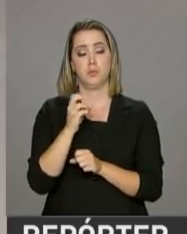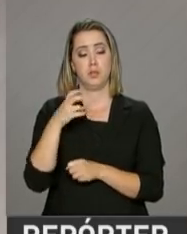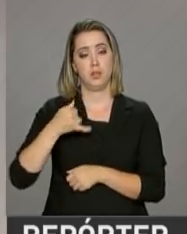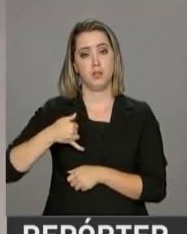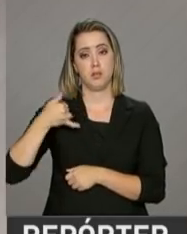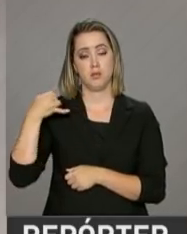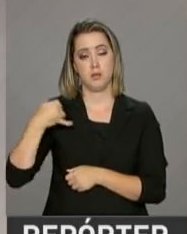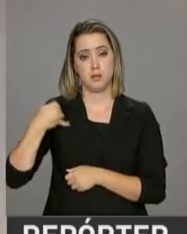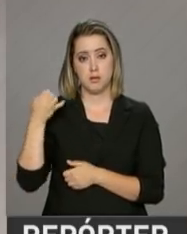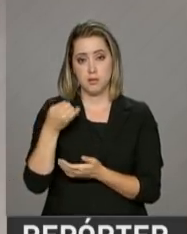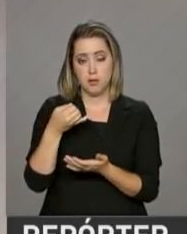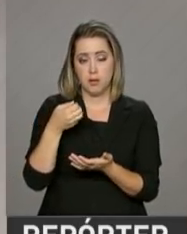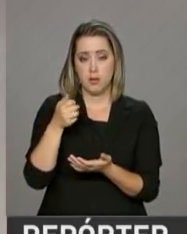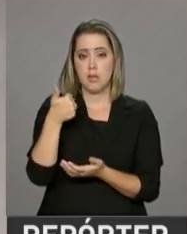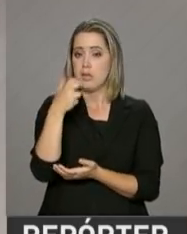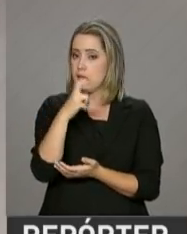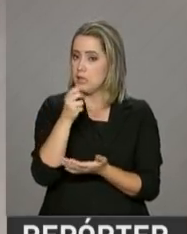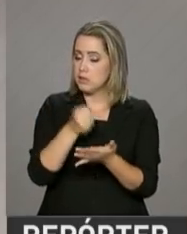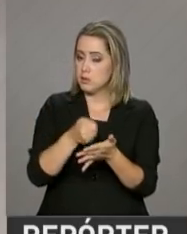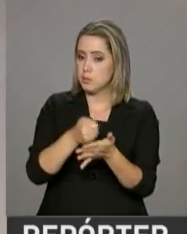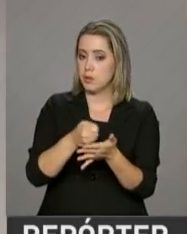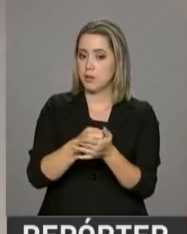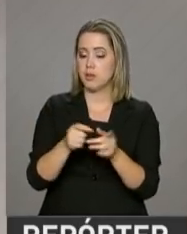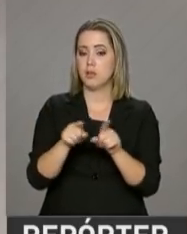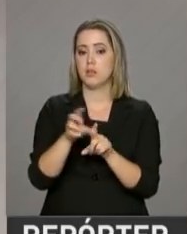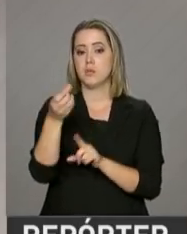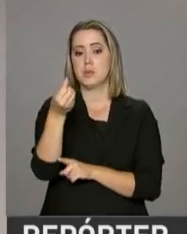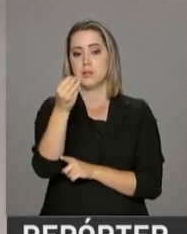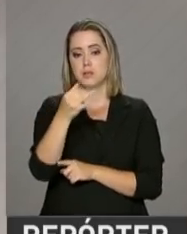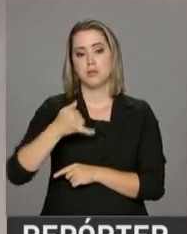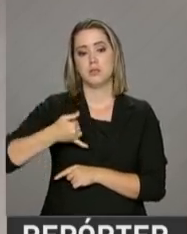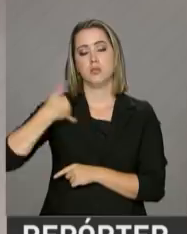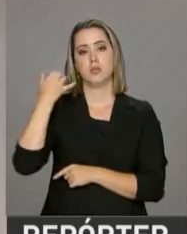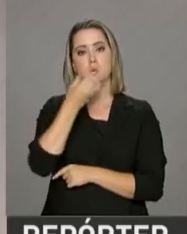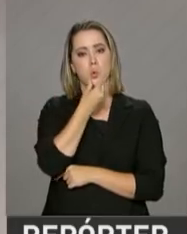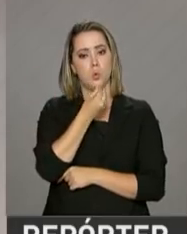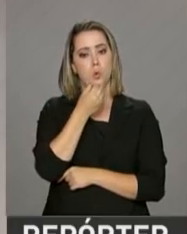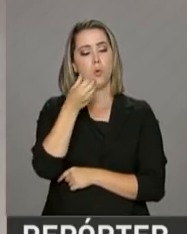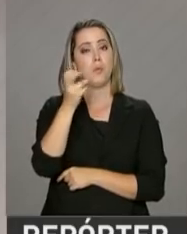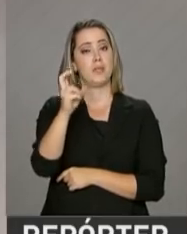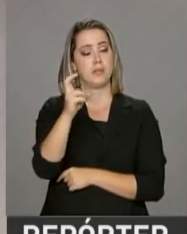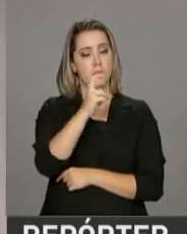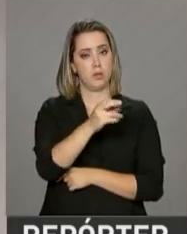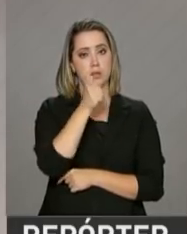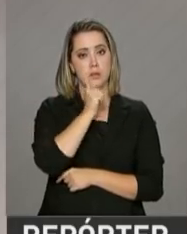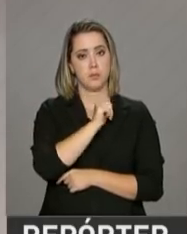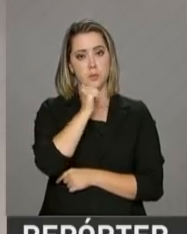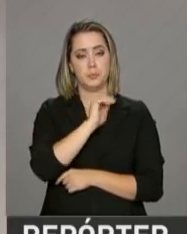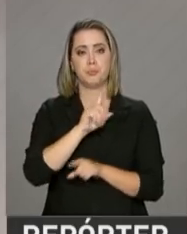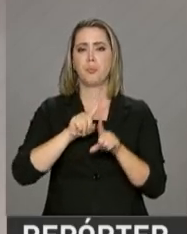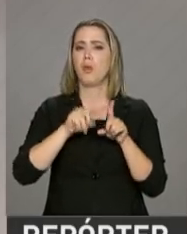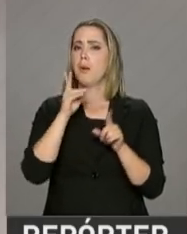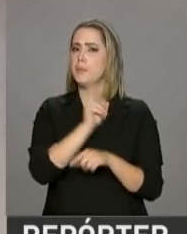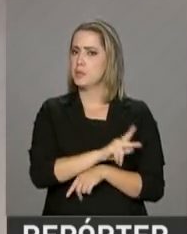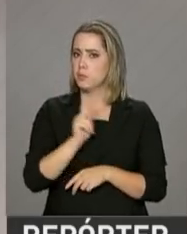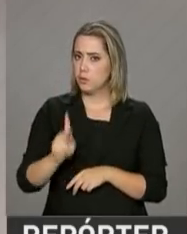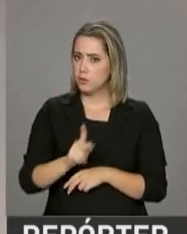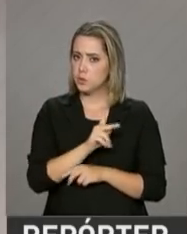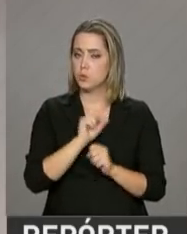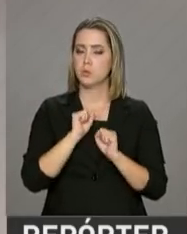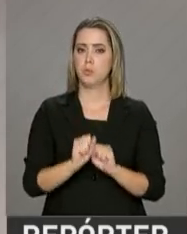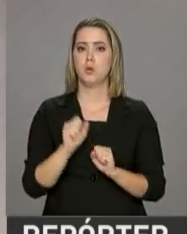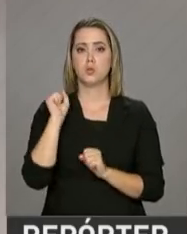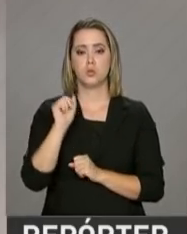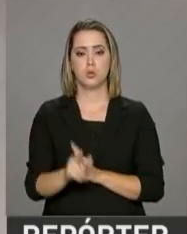60 anos no caso de homens e 55 no caso de mulheres já professores e professoras poderão se